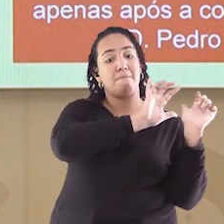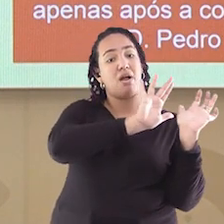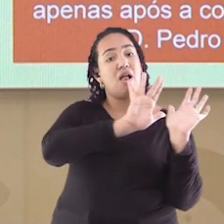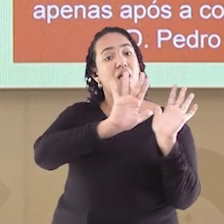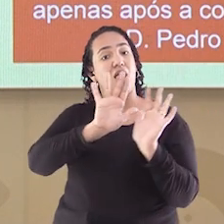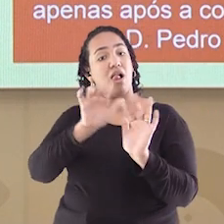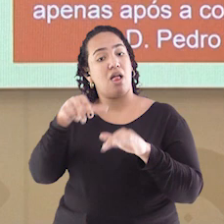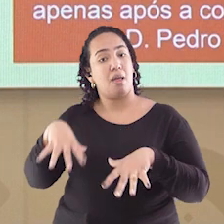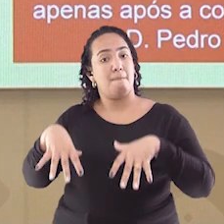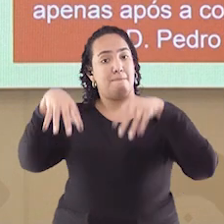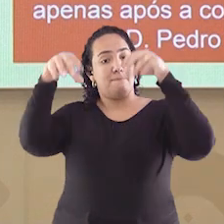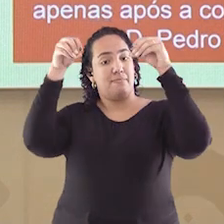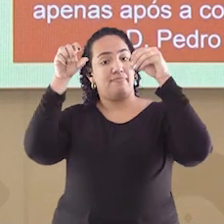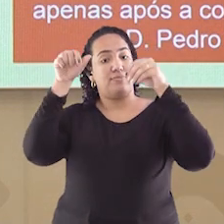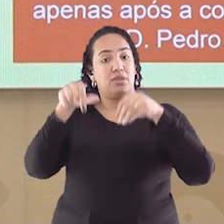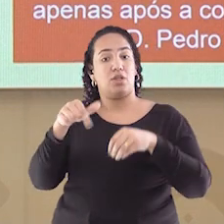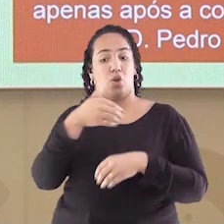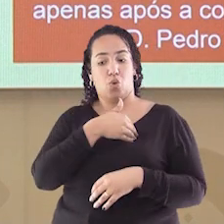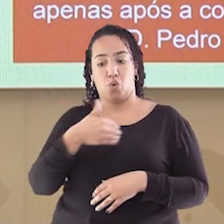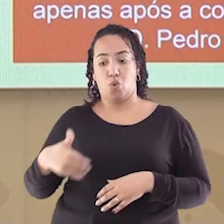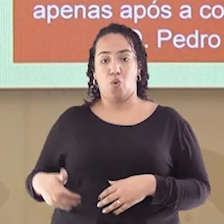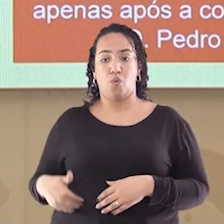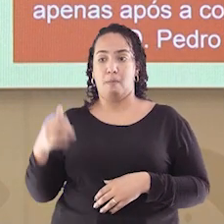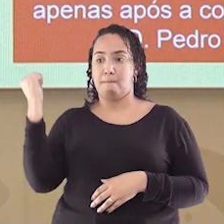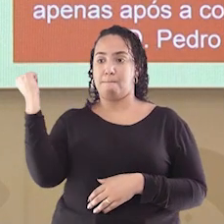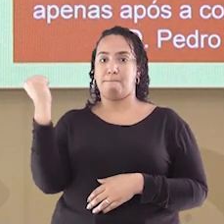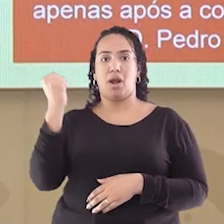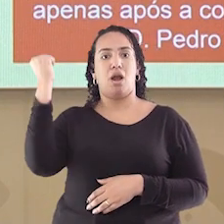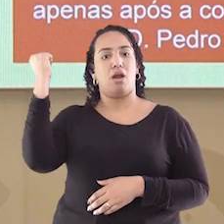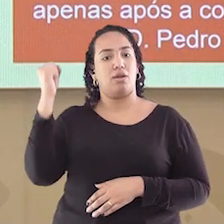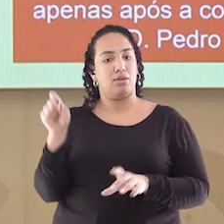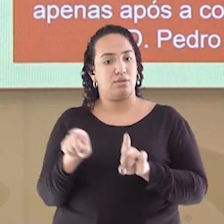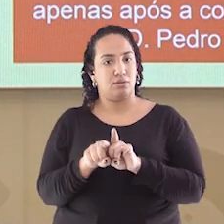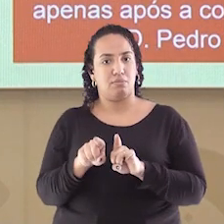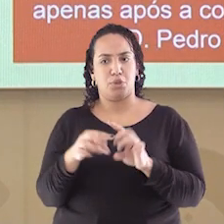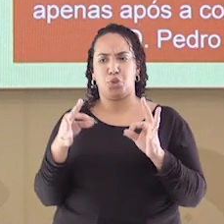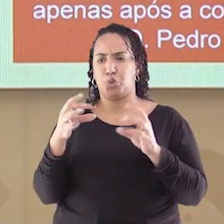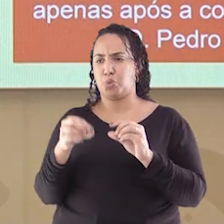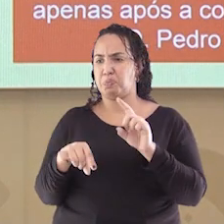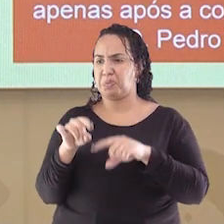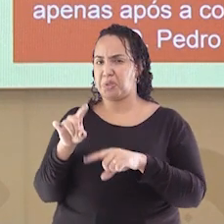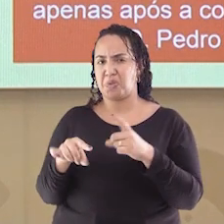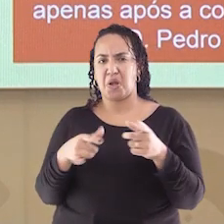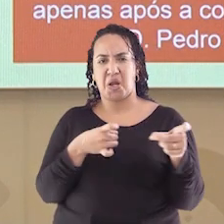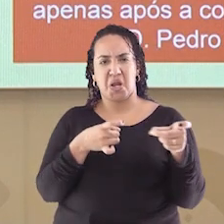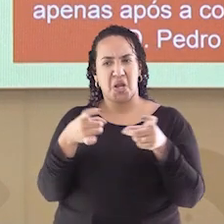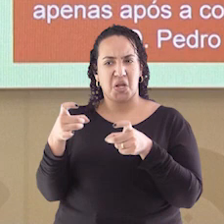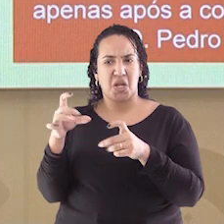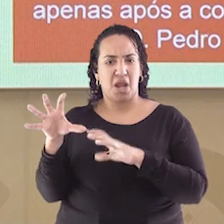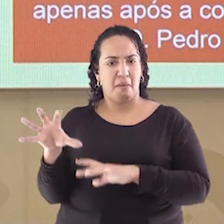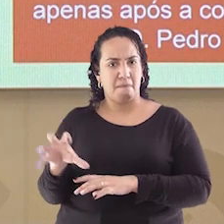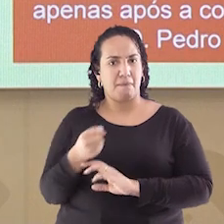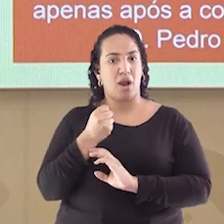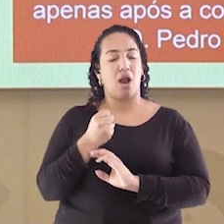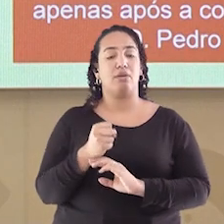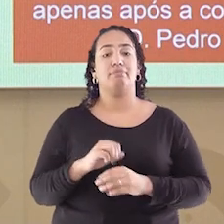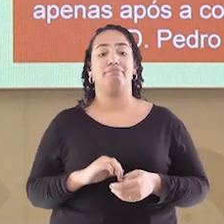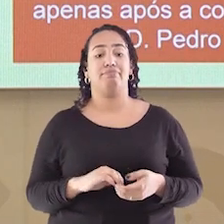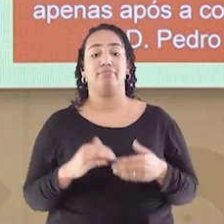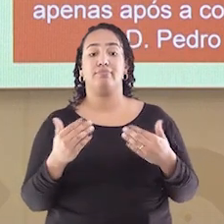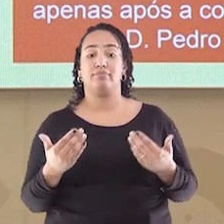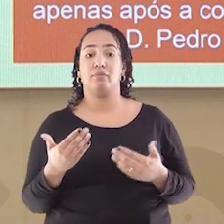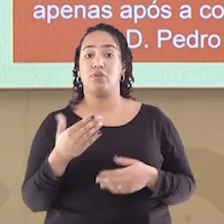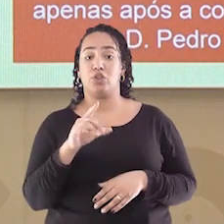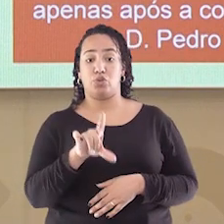Palácio de Belém e acabaram por matar o governador e tomaram as armas e munições. Após esse episódio, o